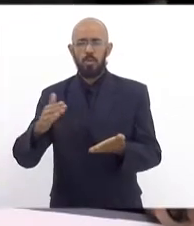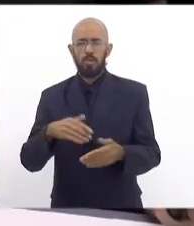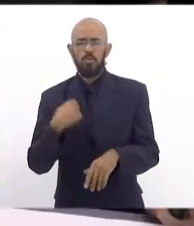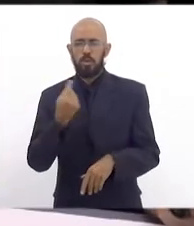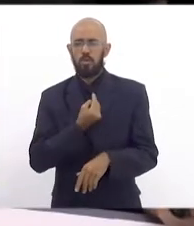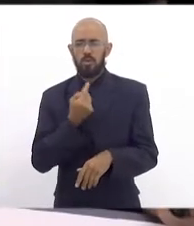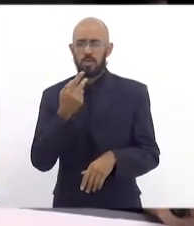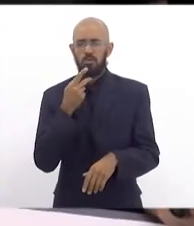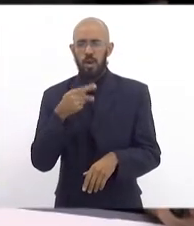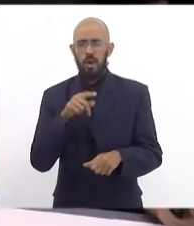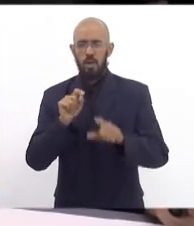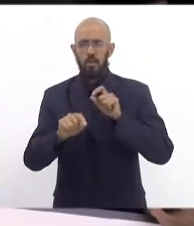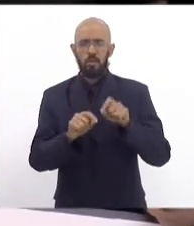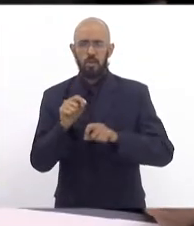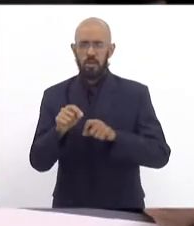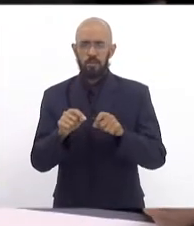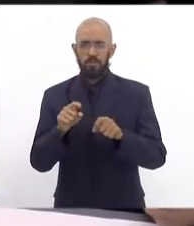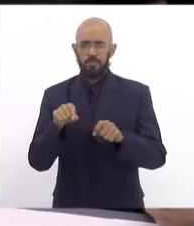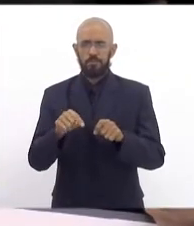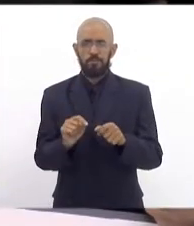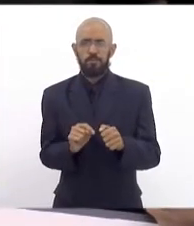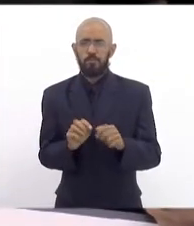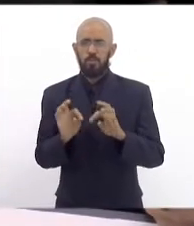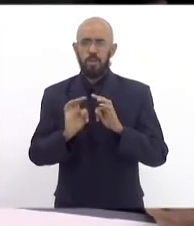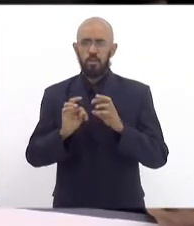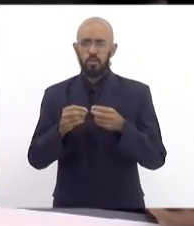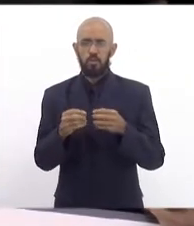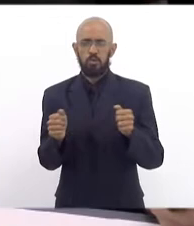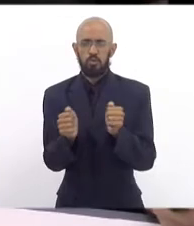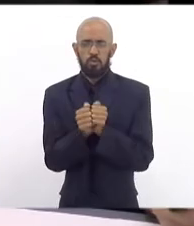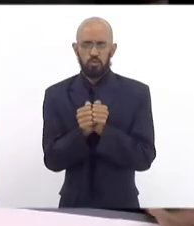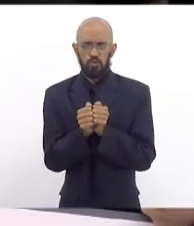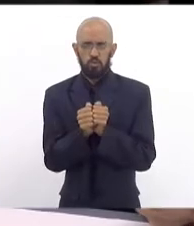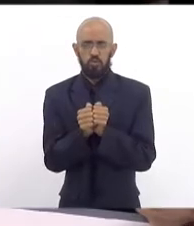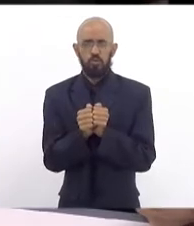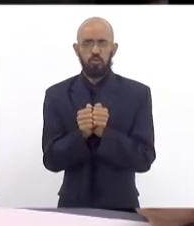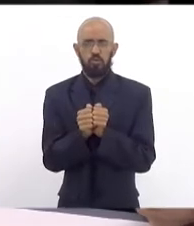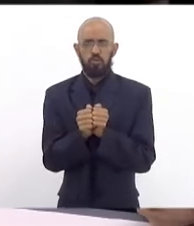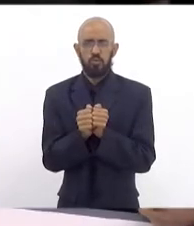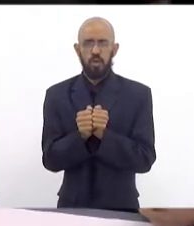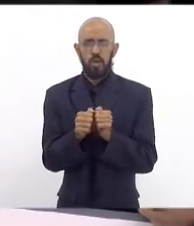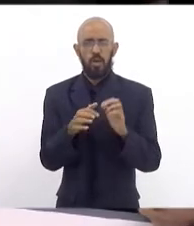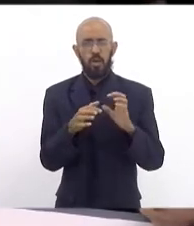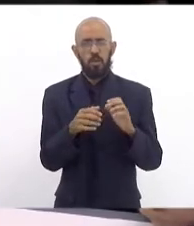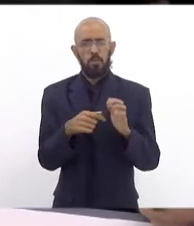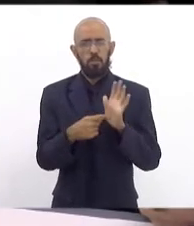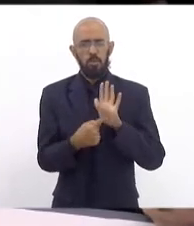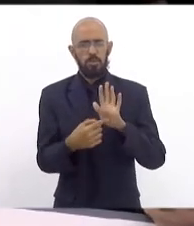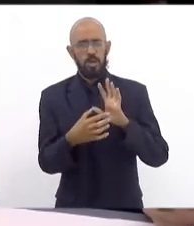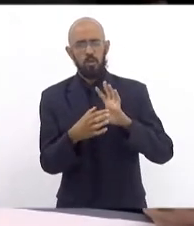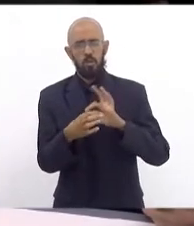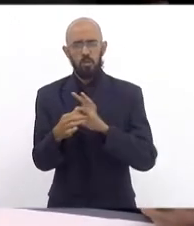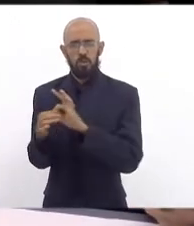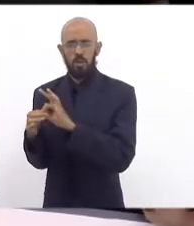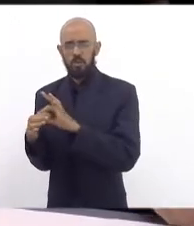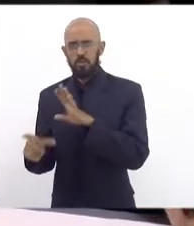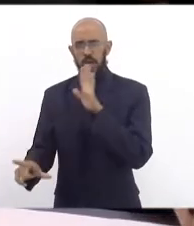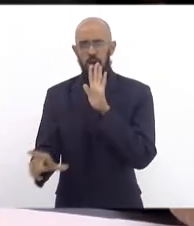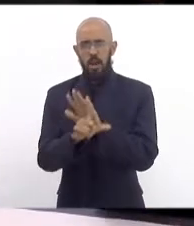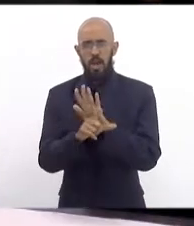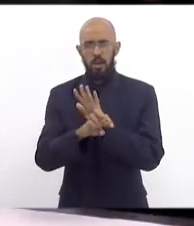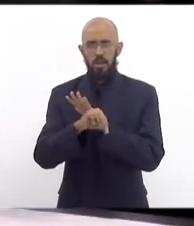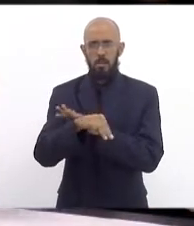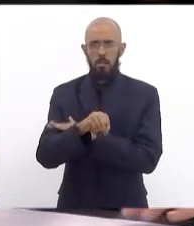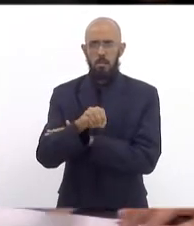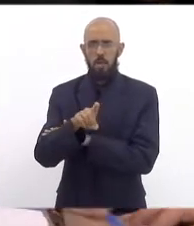nossa fala eu queria deixar todo mundo na mesma página contextualizar como é que funciona ali da moda aí da moda funciona